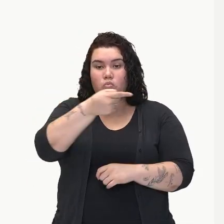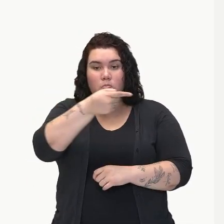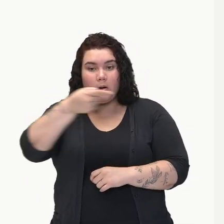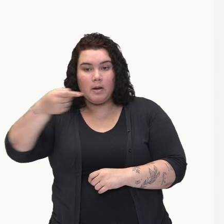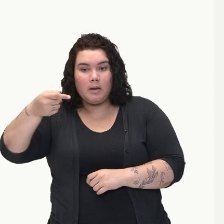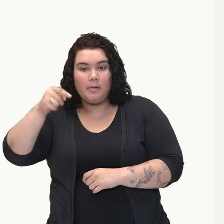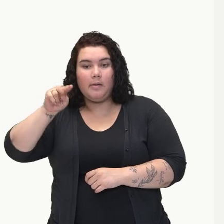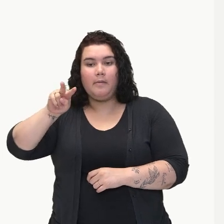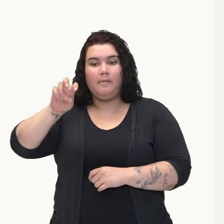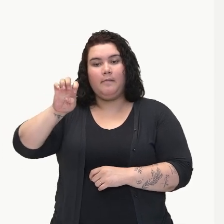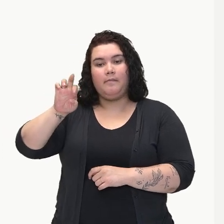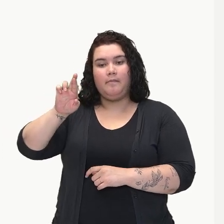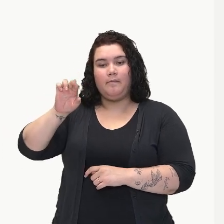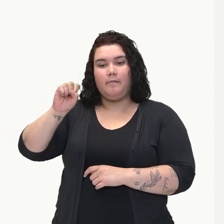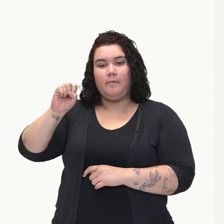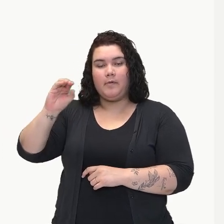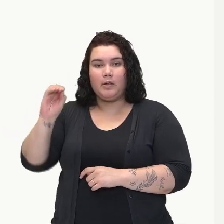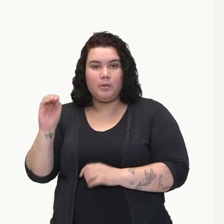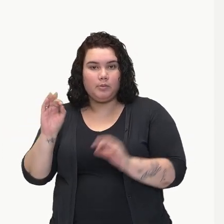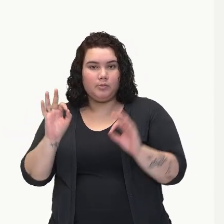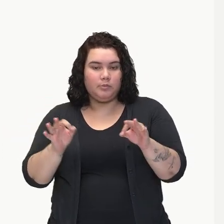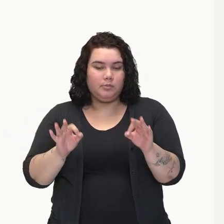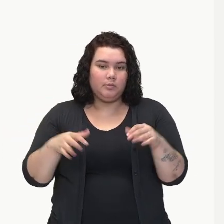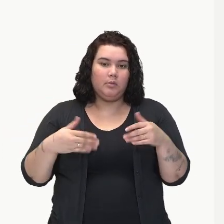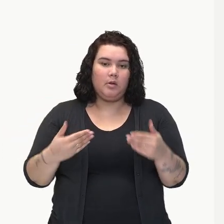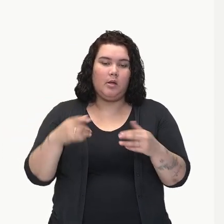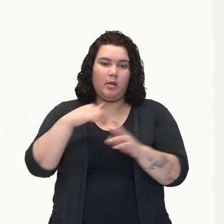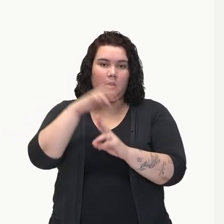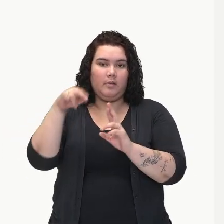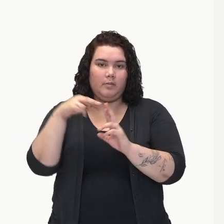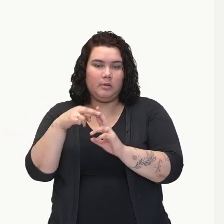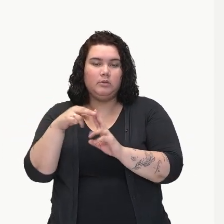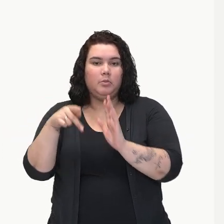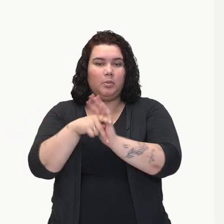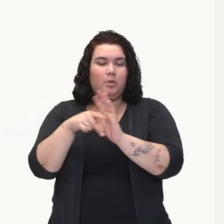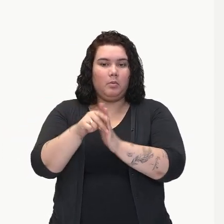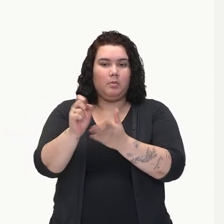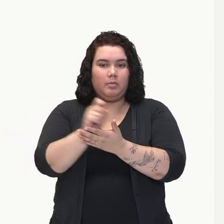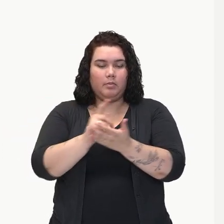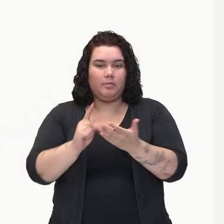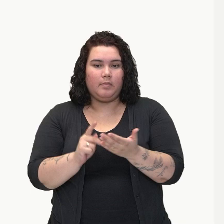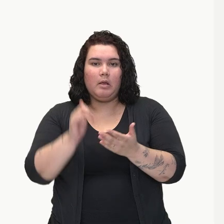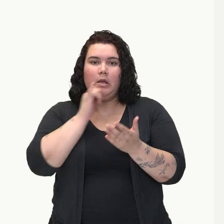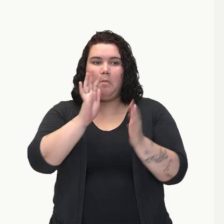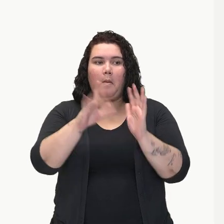me referir em relação a poemas. É um parágrafo? Não,